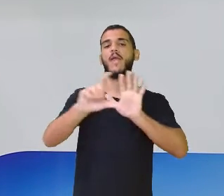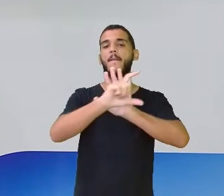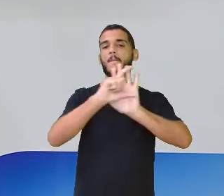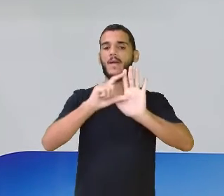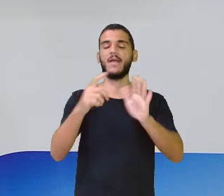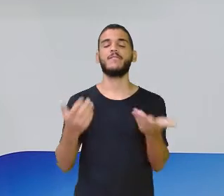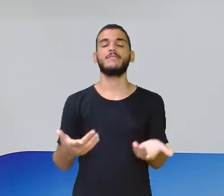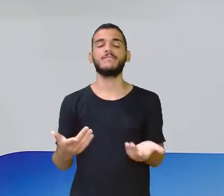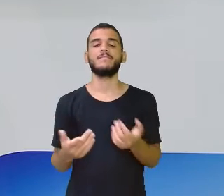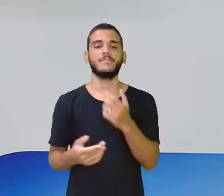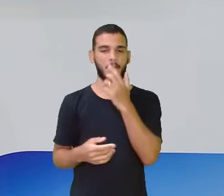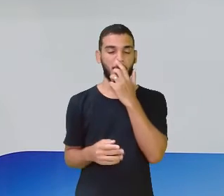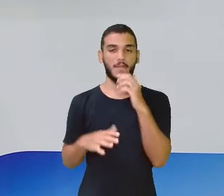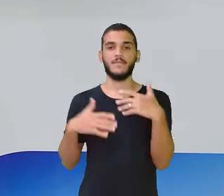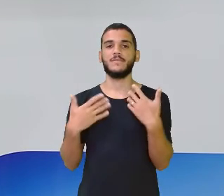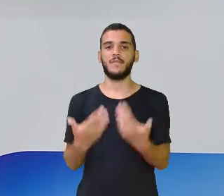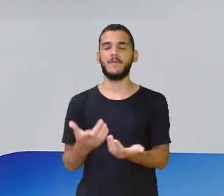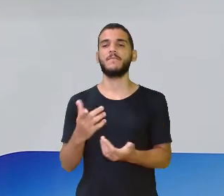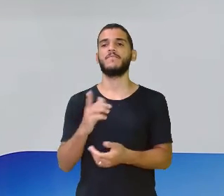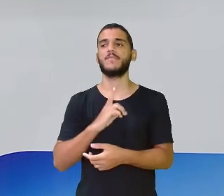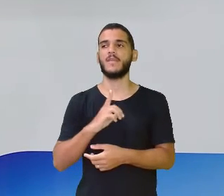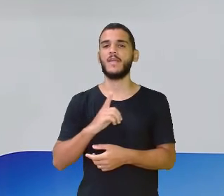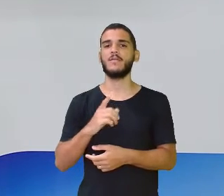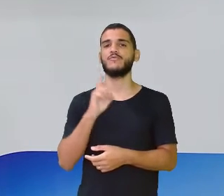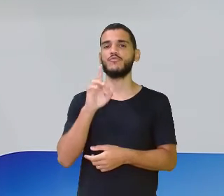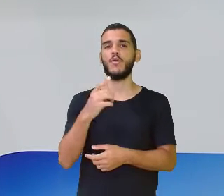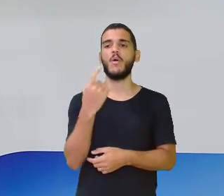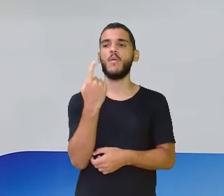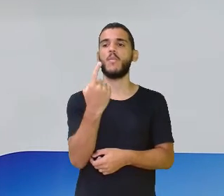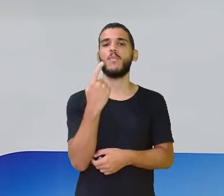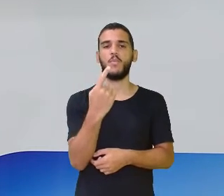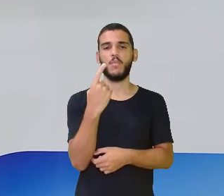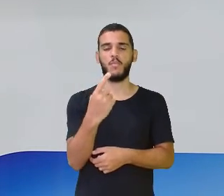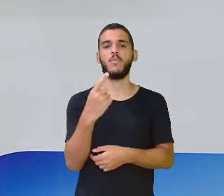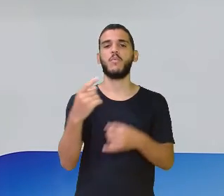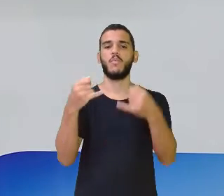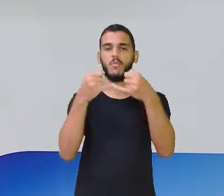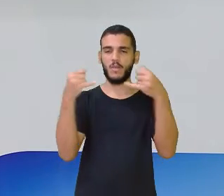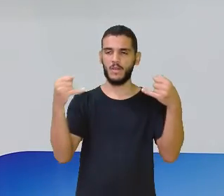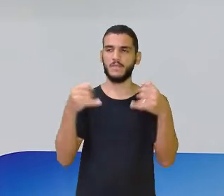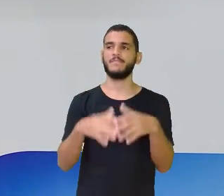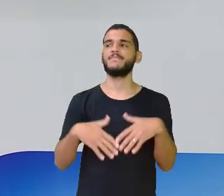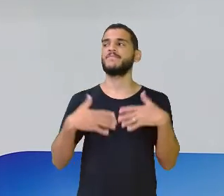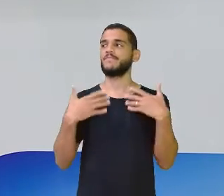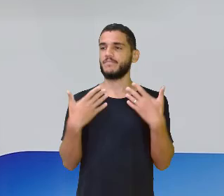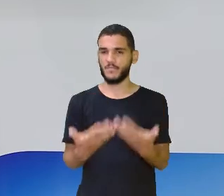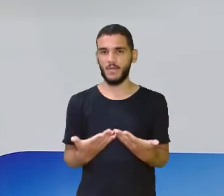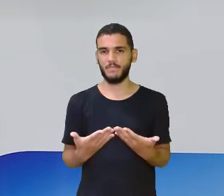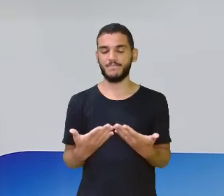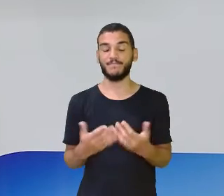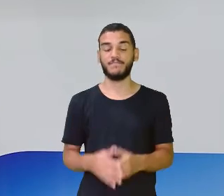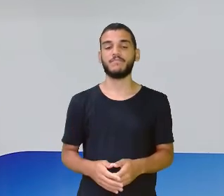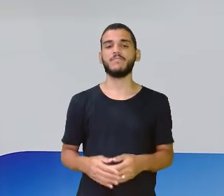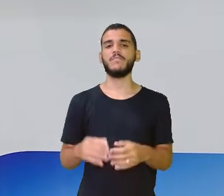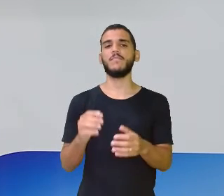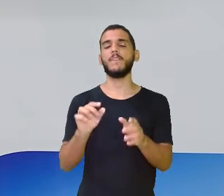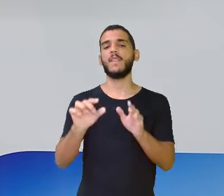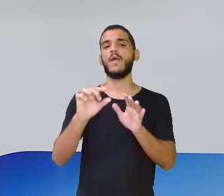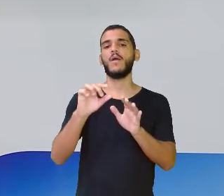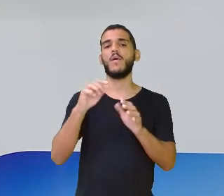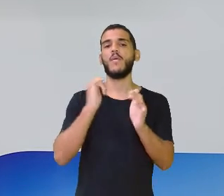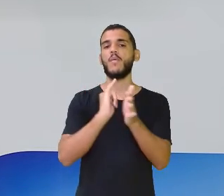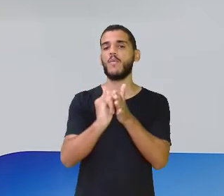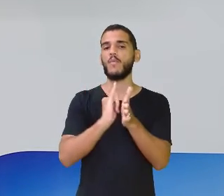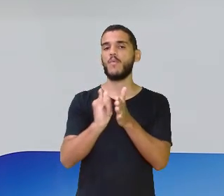dentro, né, do mini conto, que tem apenas uma linha. Então, o conto é um texto curto,